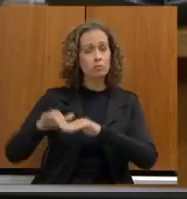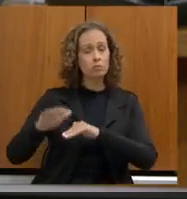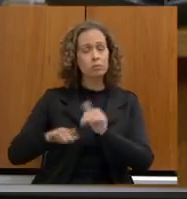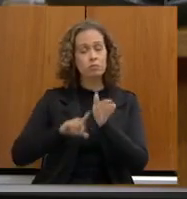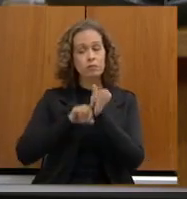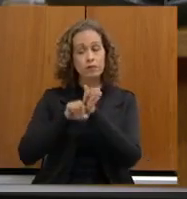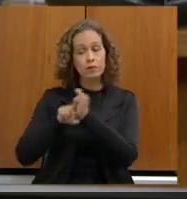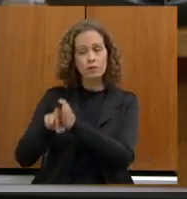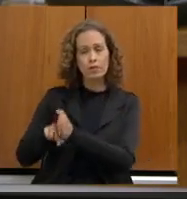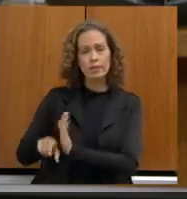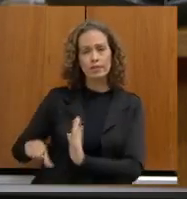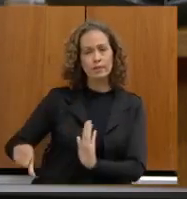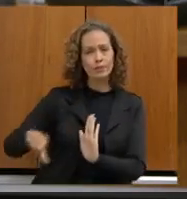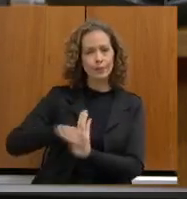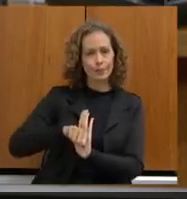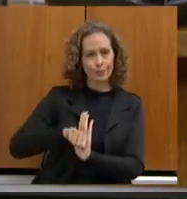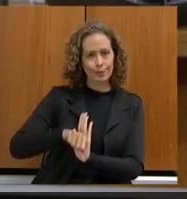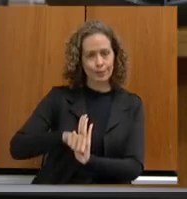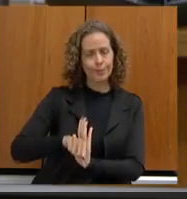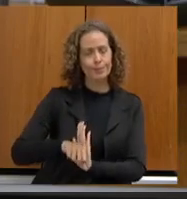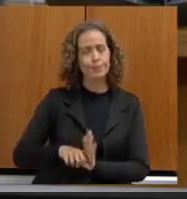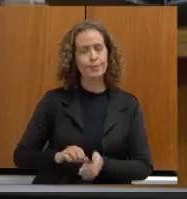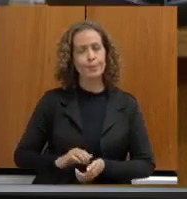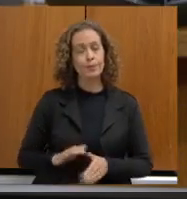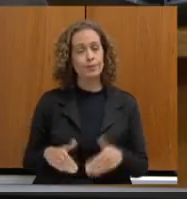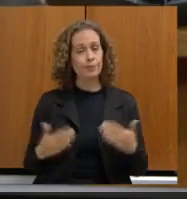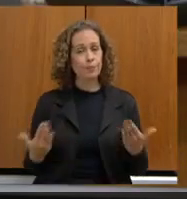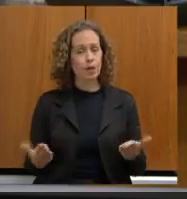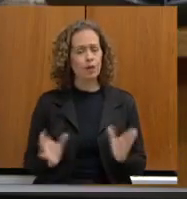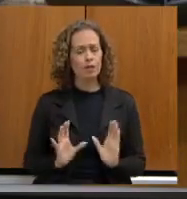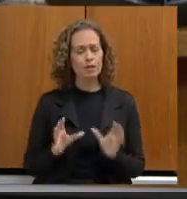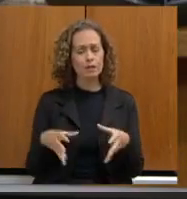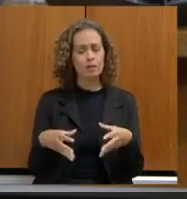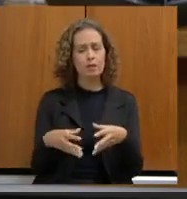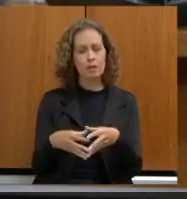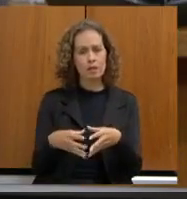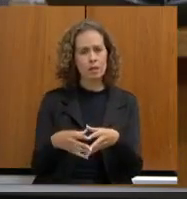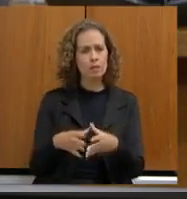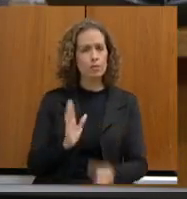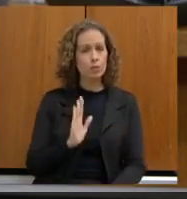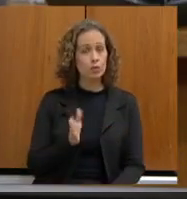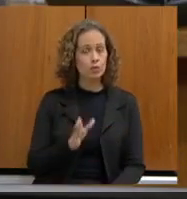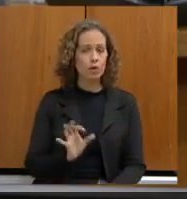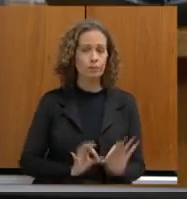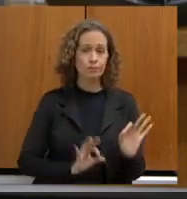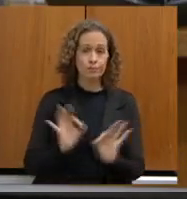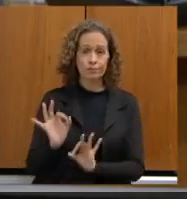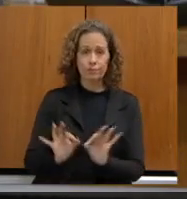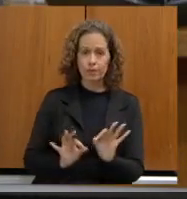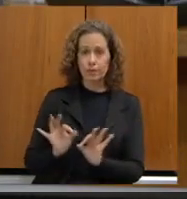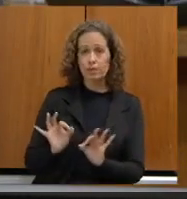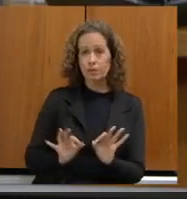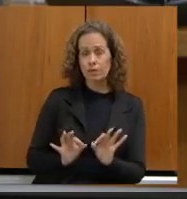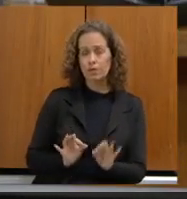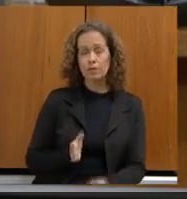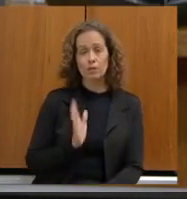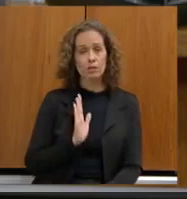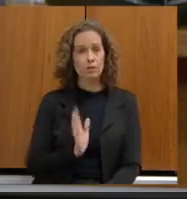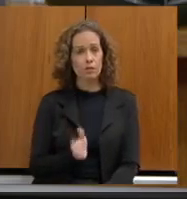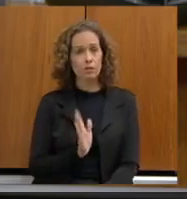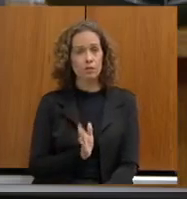criminal então é essa equipe está constituída a Isso já faz